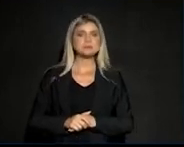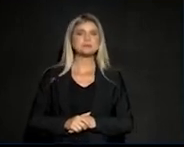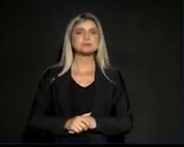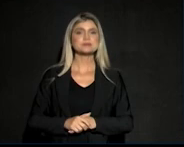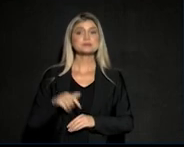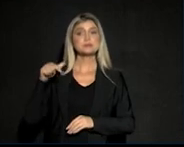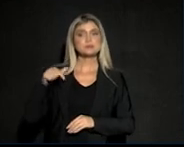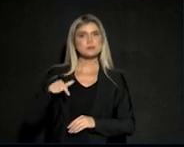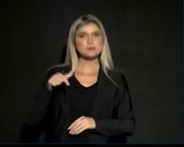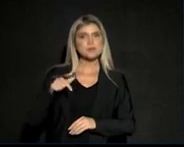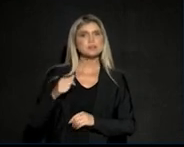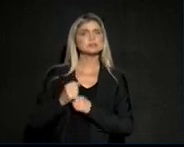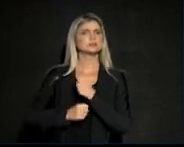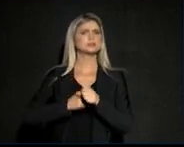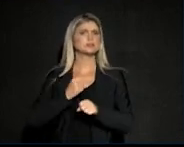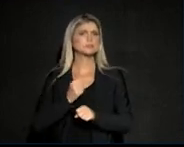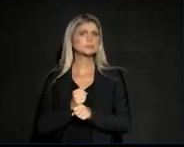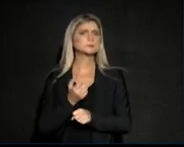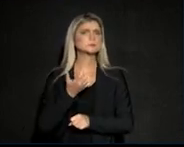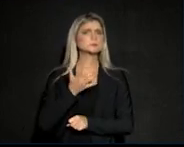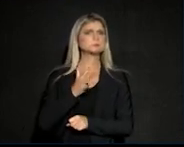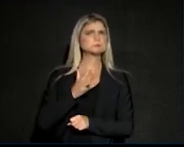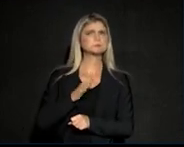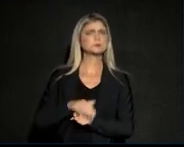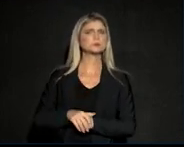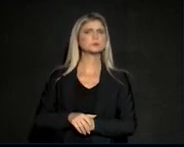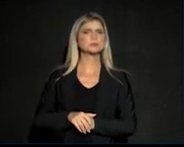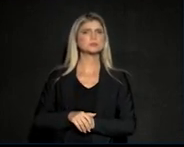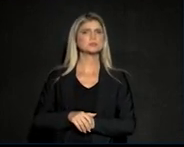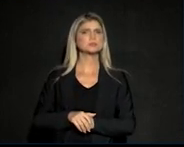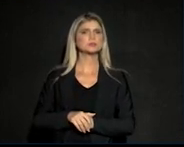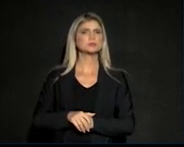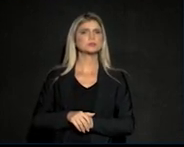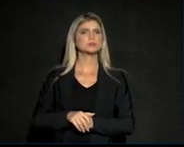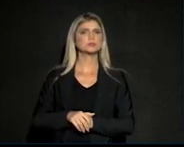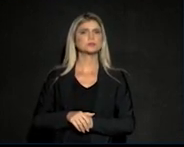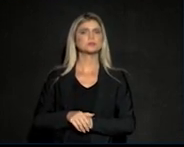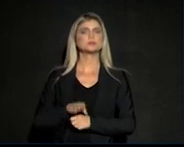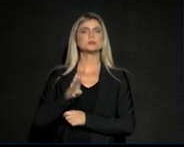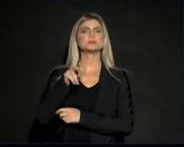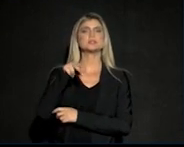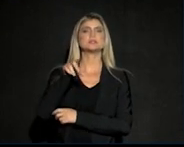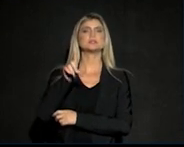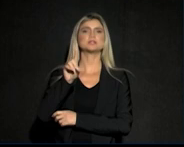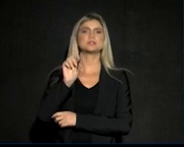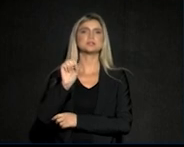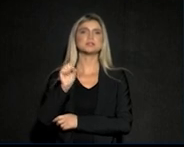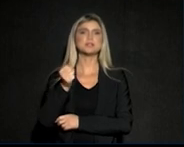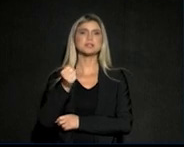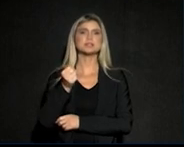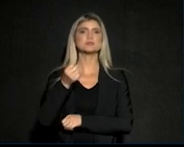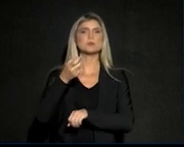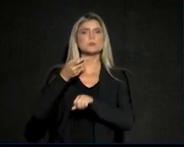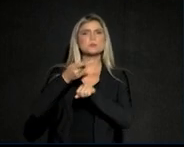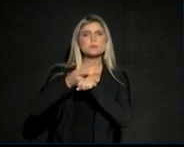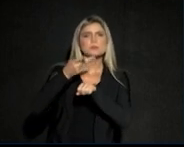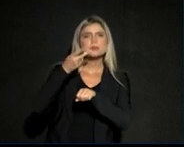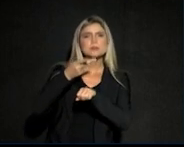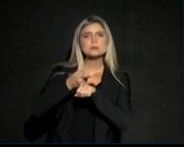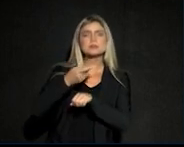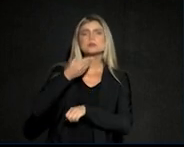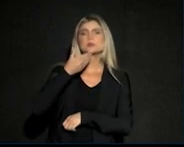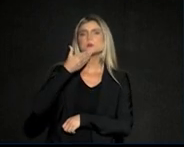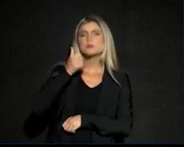em meados desse ano o BNDS ele foi premiado pela euromoney na categoria de